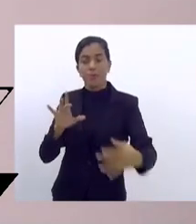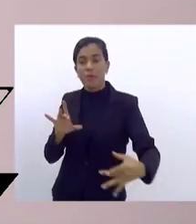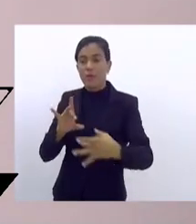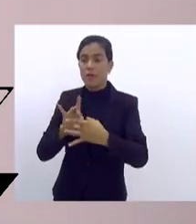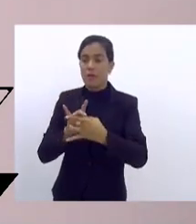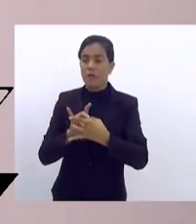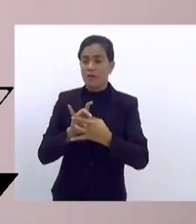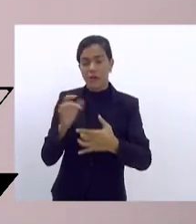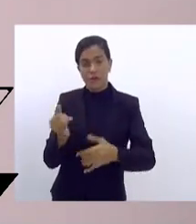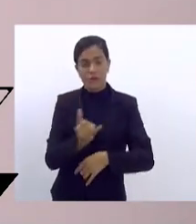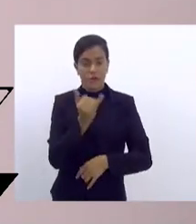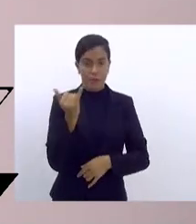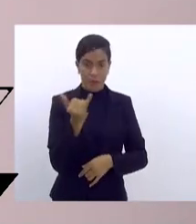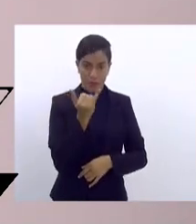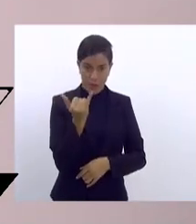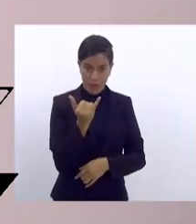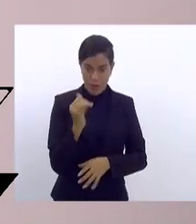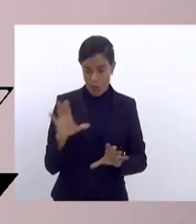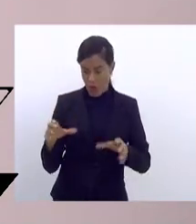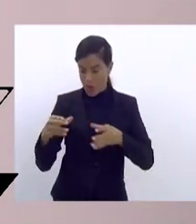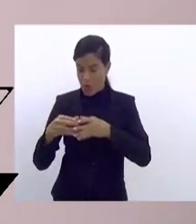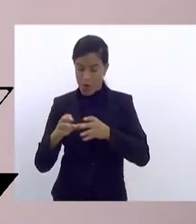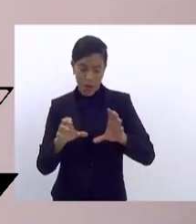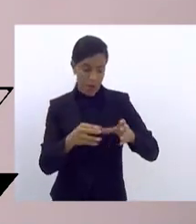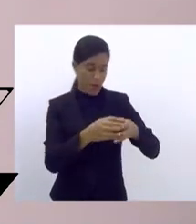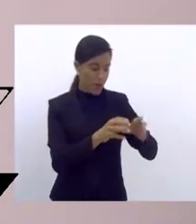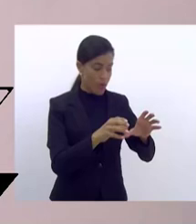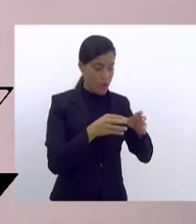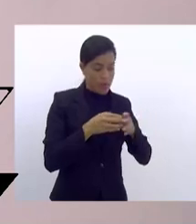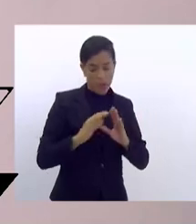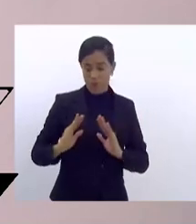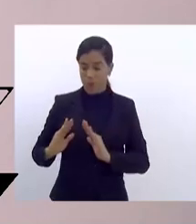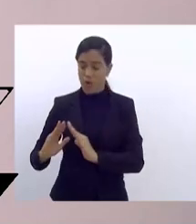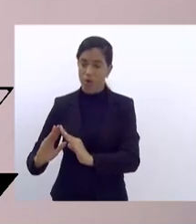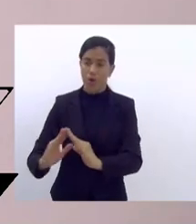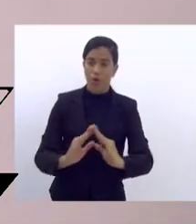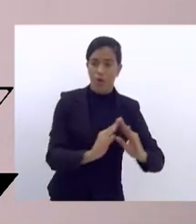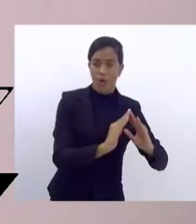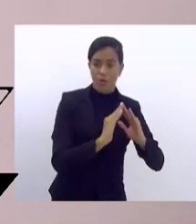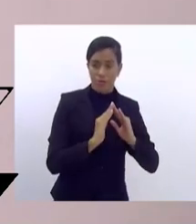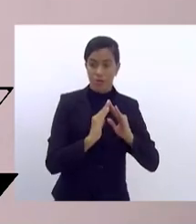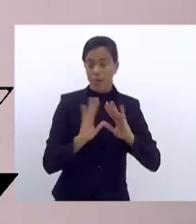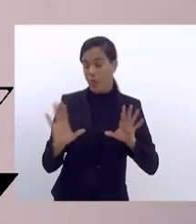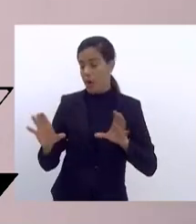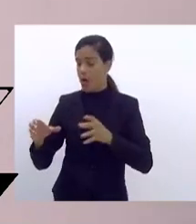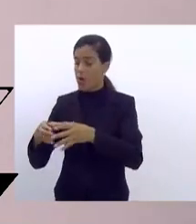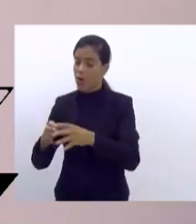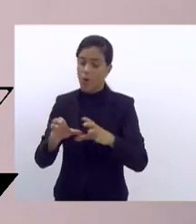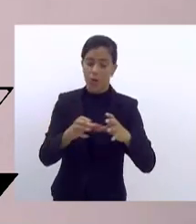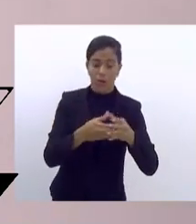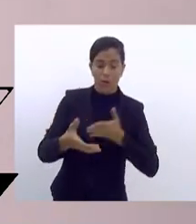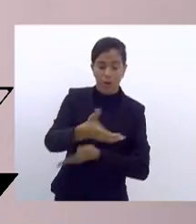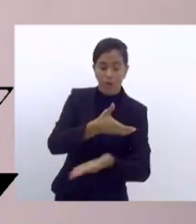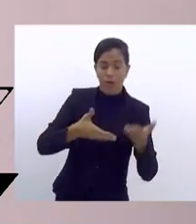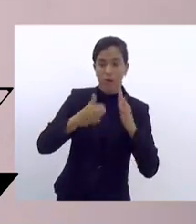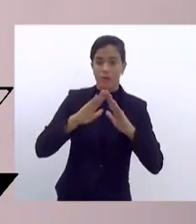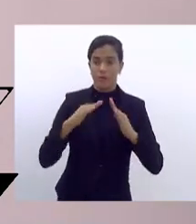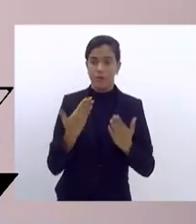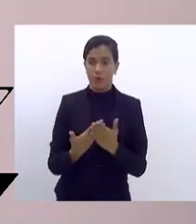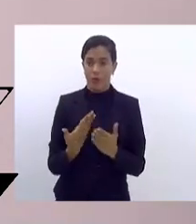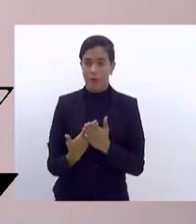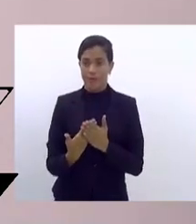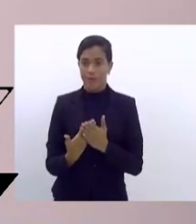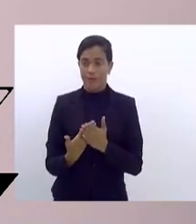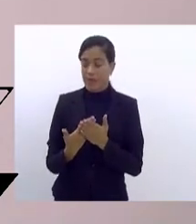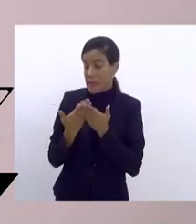significativos com a comunidade de moradia com a comunidade escolar isto